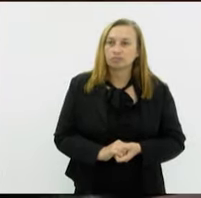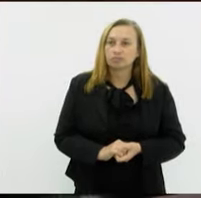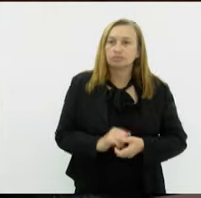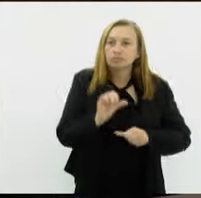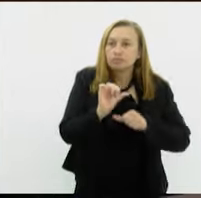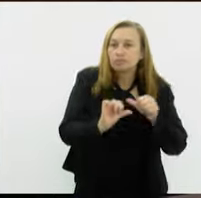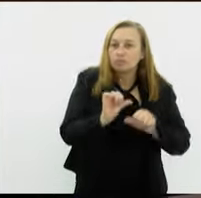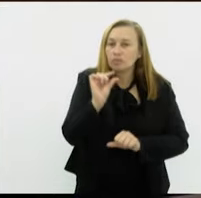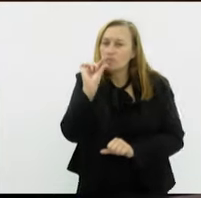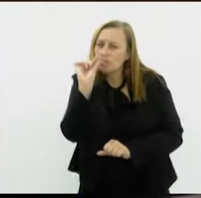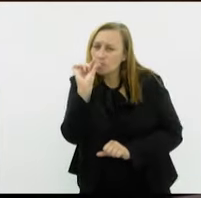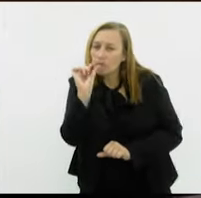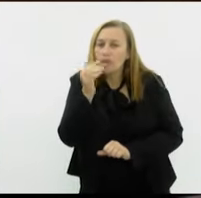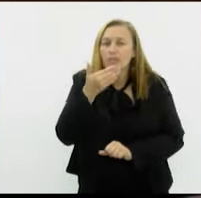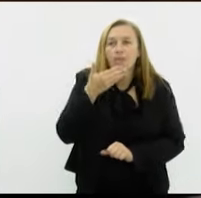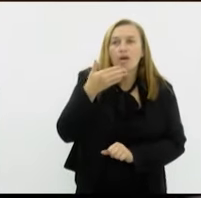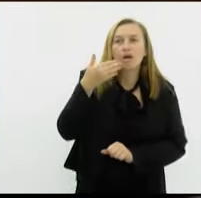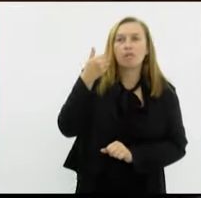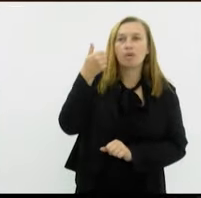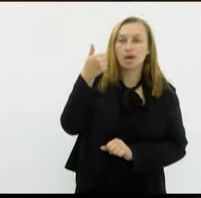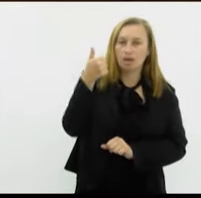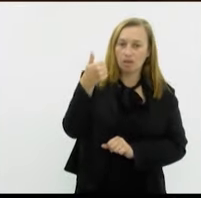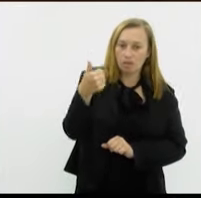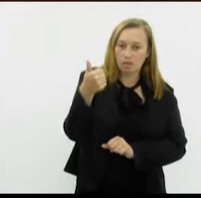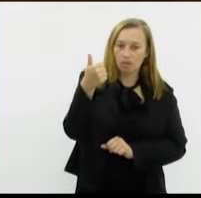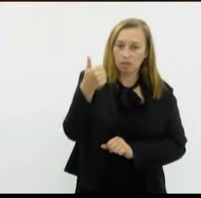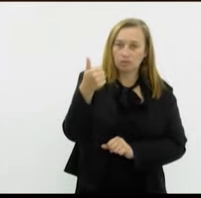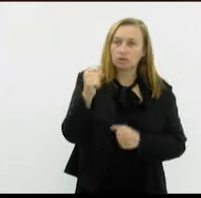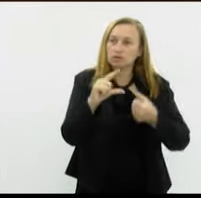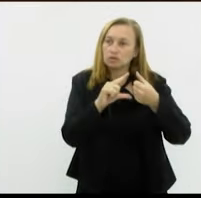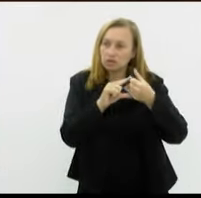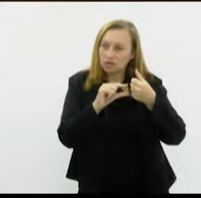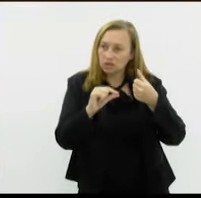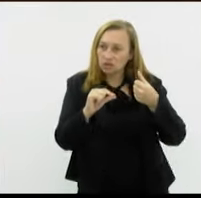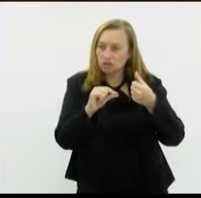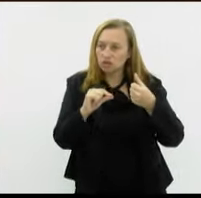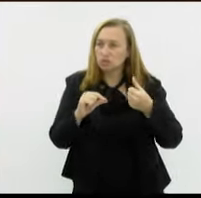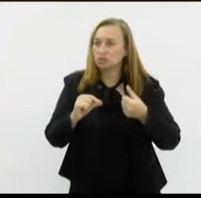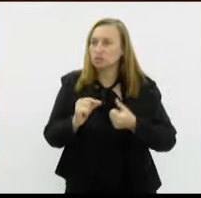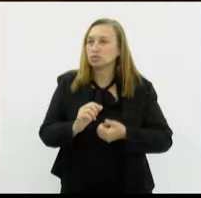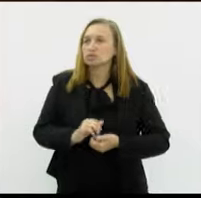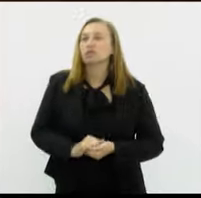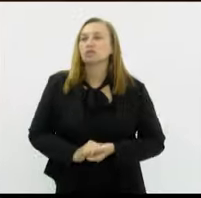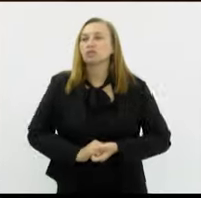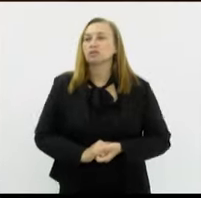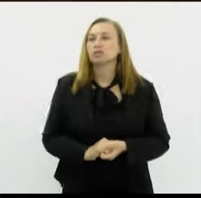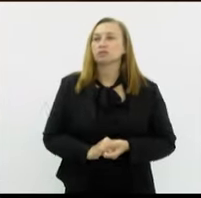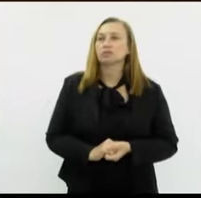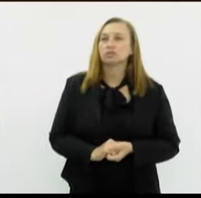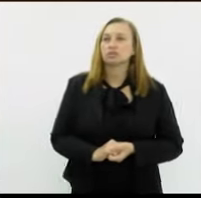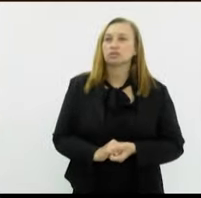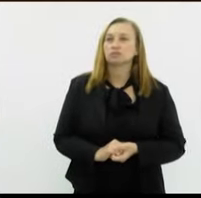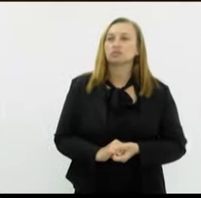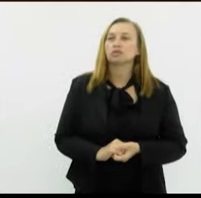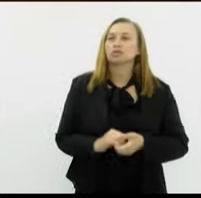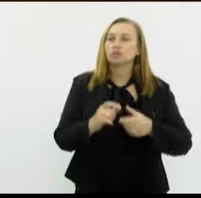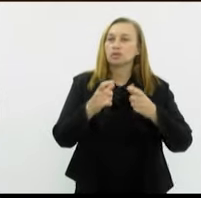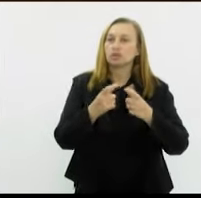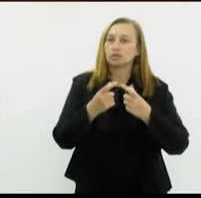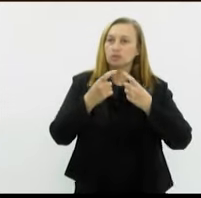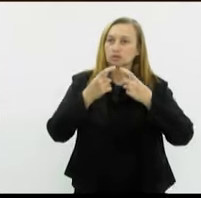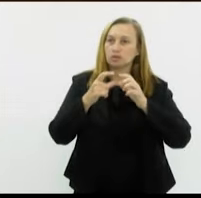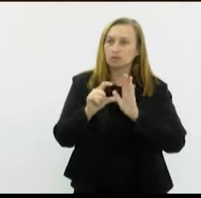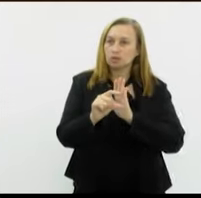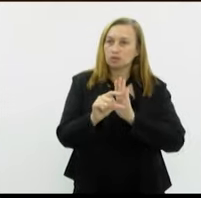mudança para melhor num dos artigos, num dos parágrafos que